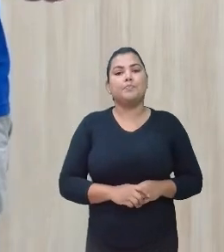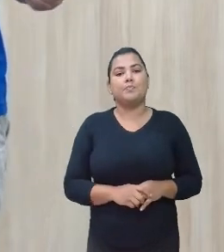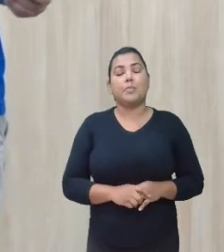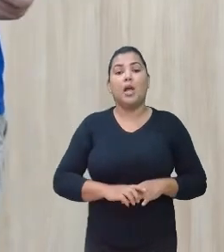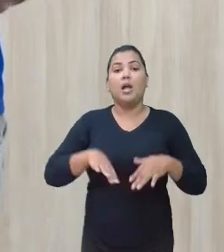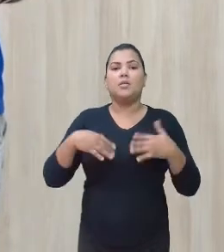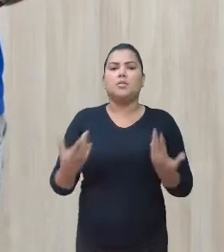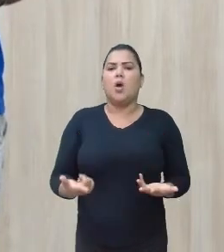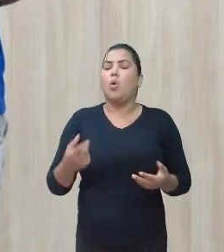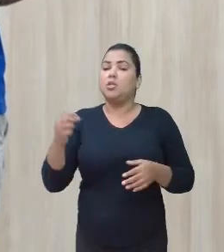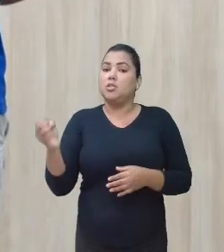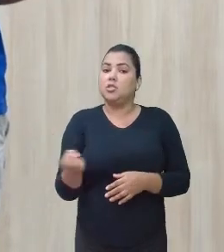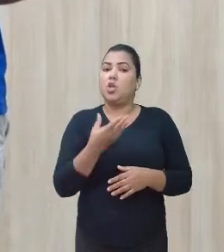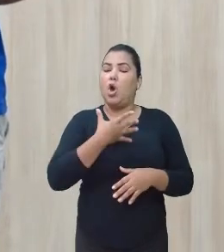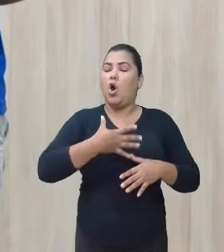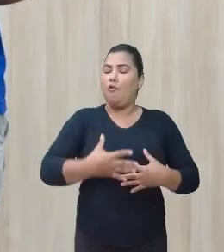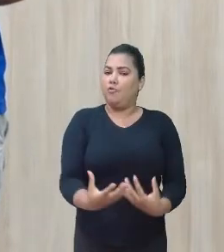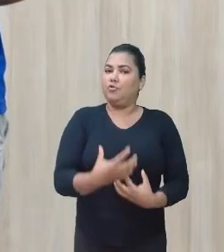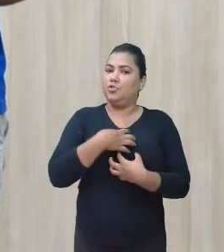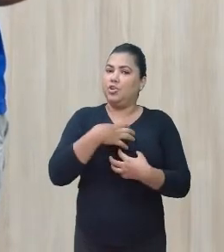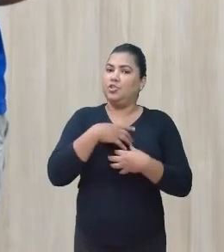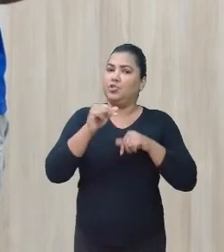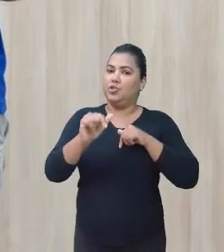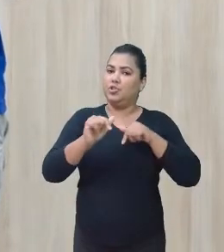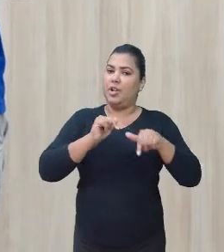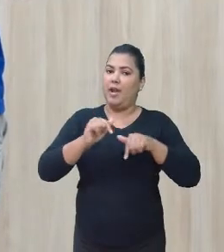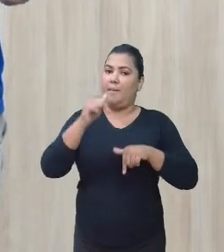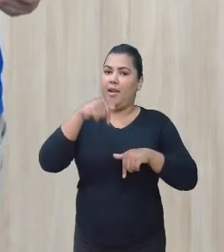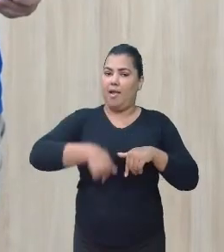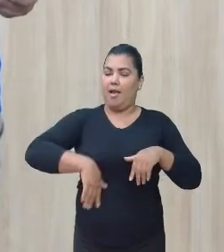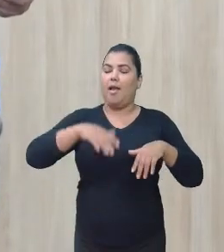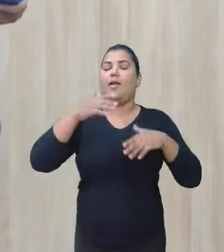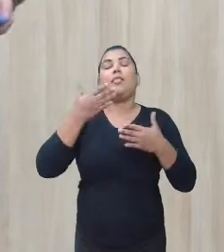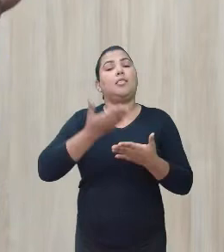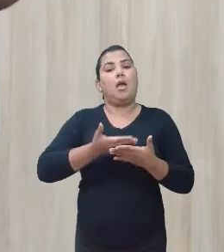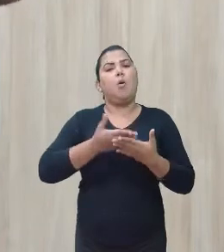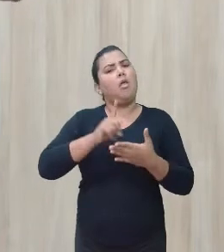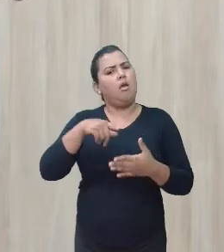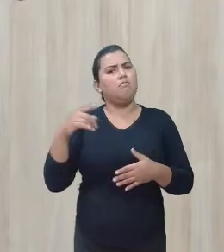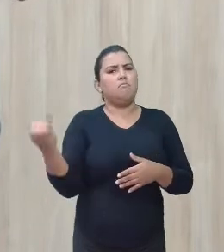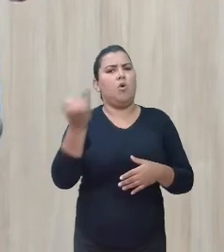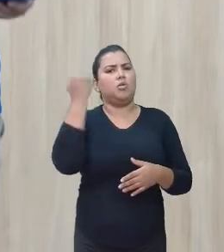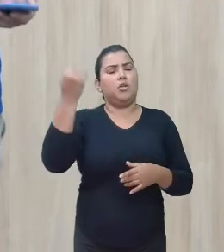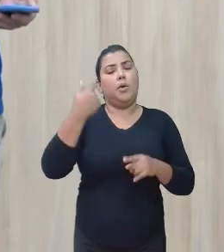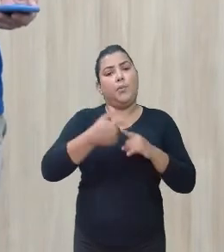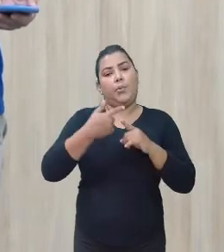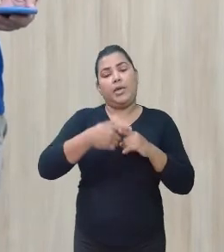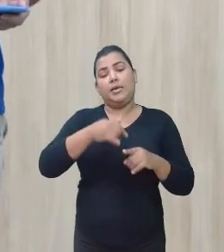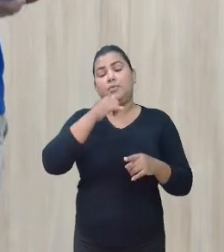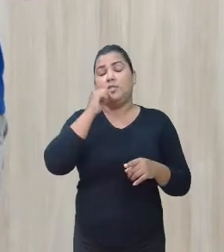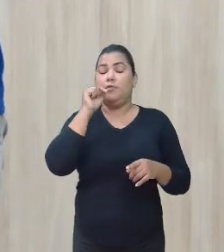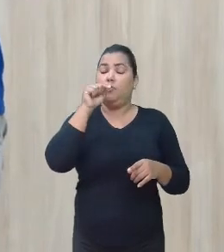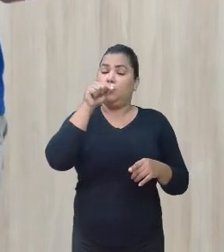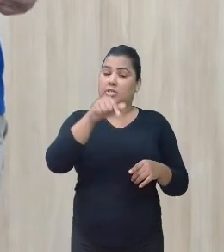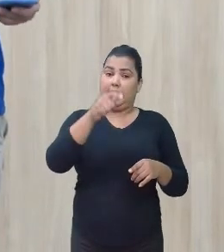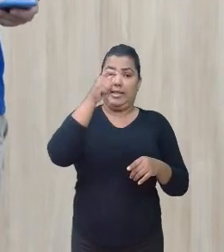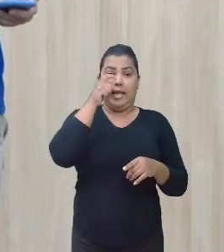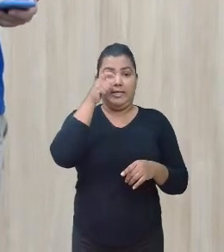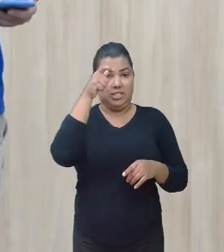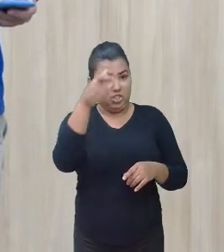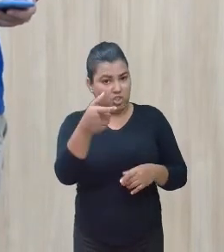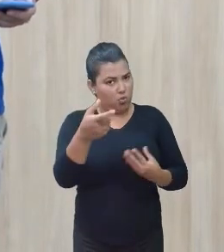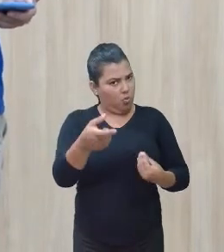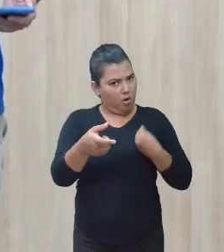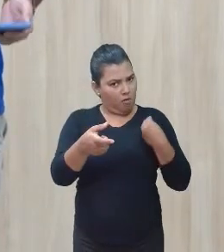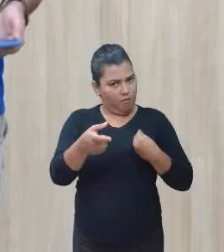esse formato que a gente vai estar trabalhando nessas aulas, ele é bastante importante porque se você está, como eu disse anteriormente, assistindo ao